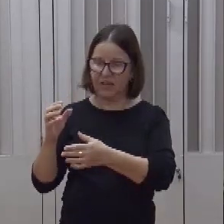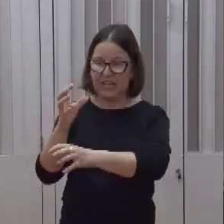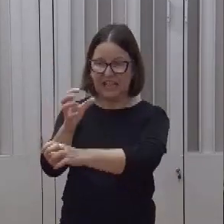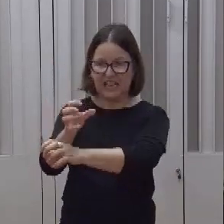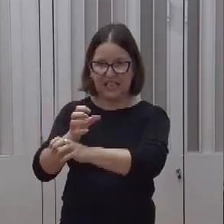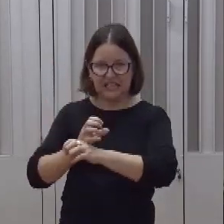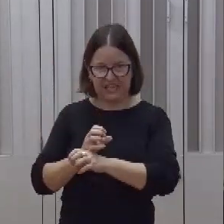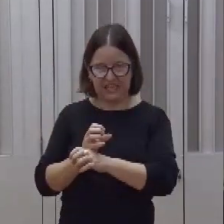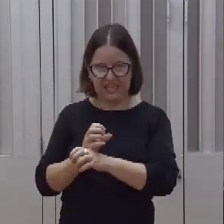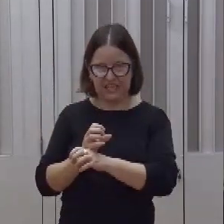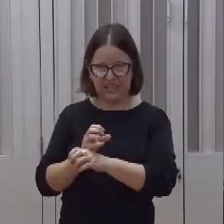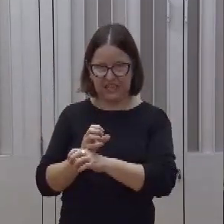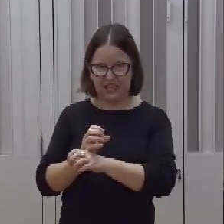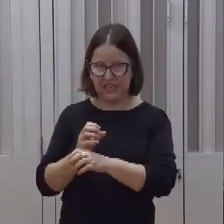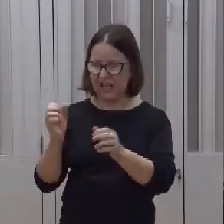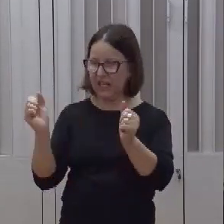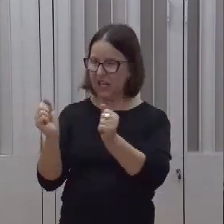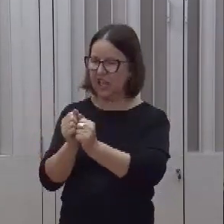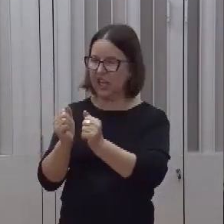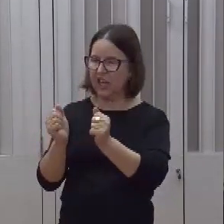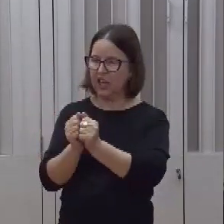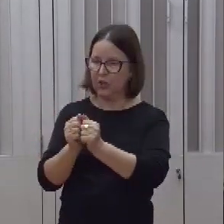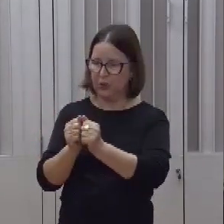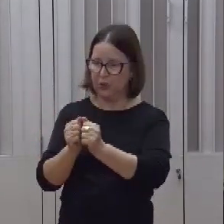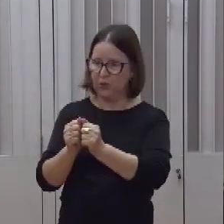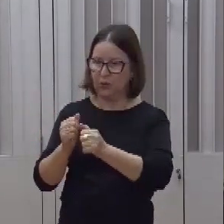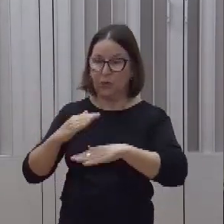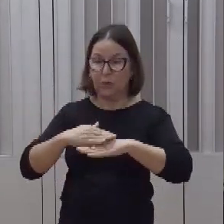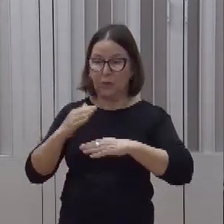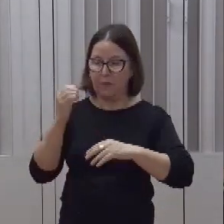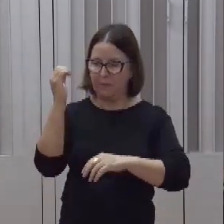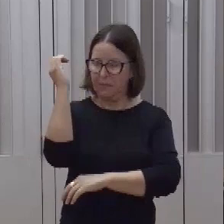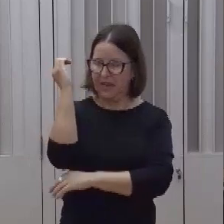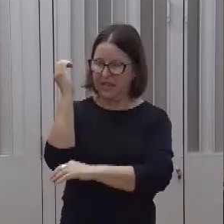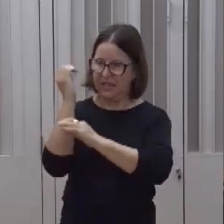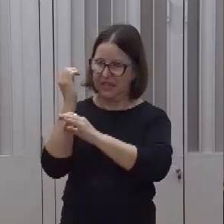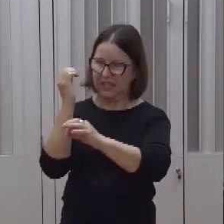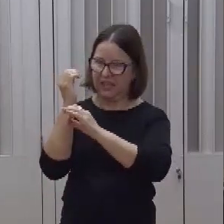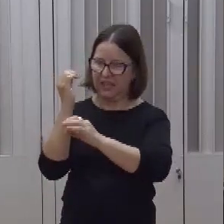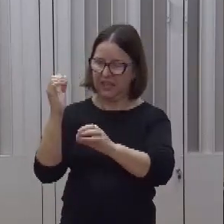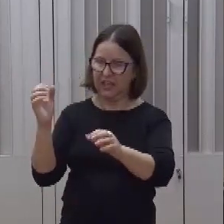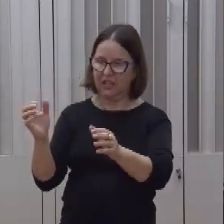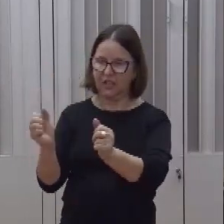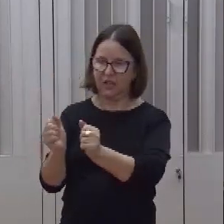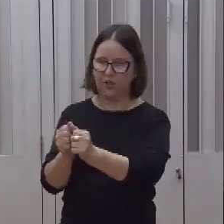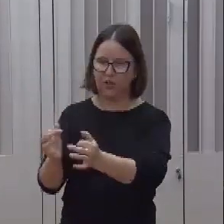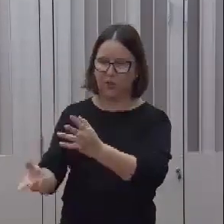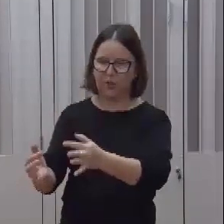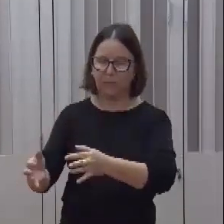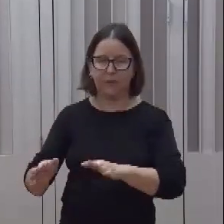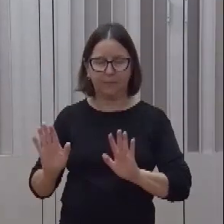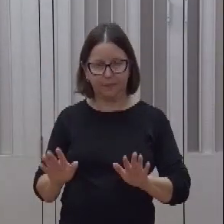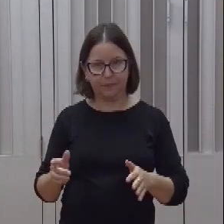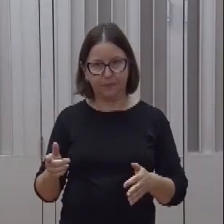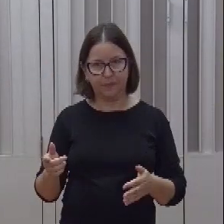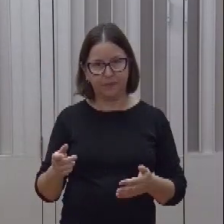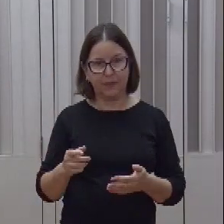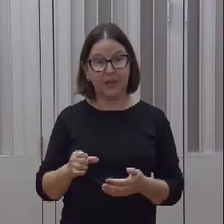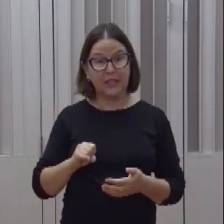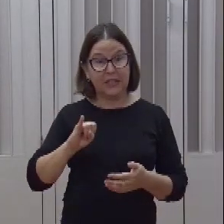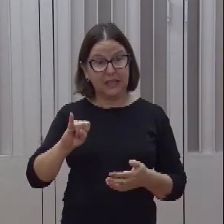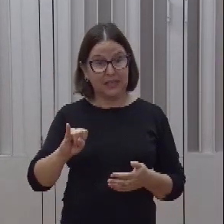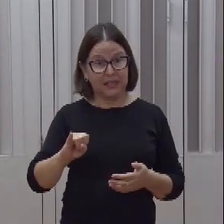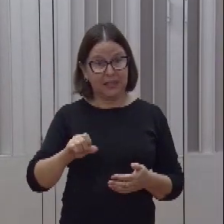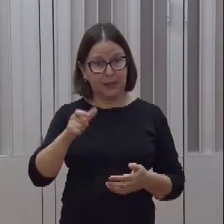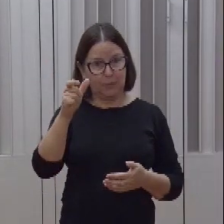outros que também foram cortados e serão queimados. Vamos ler de novo o versículo 6? Se alguém